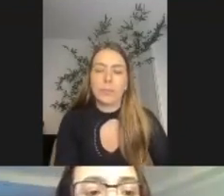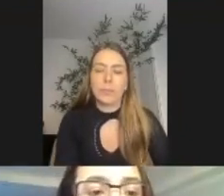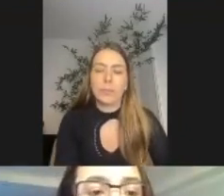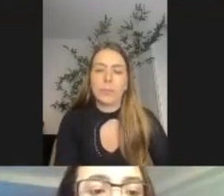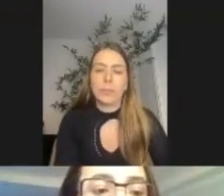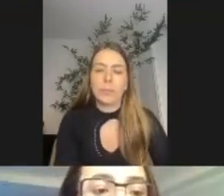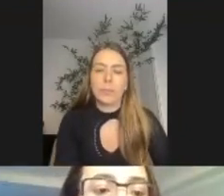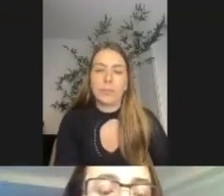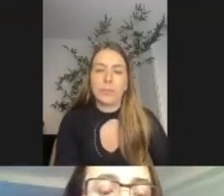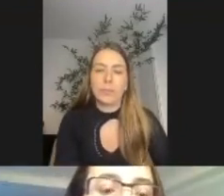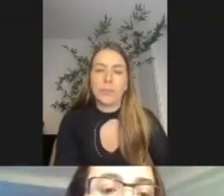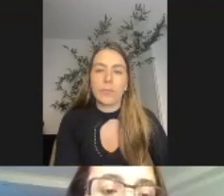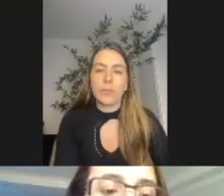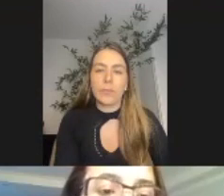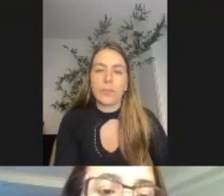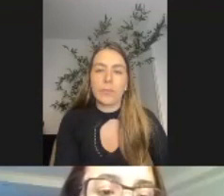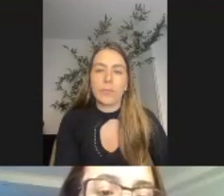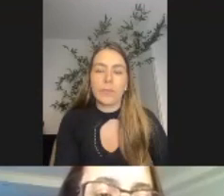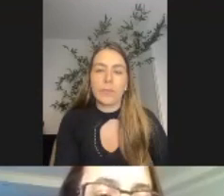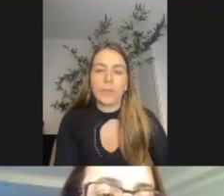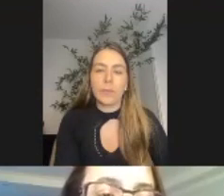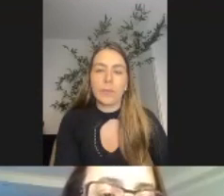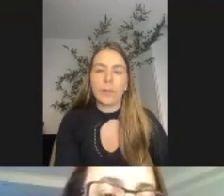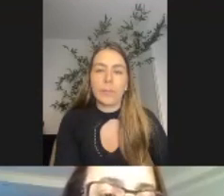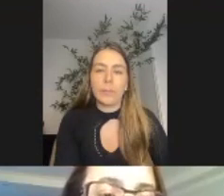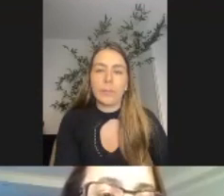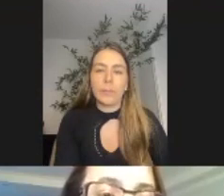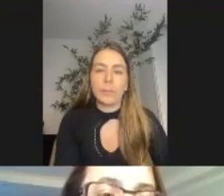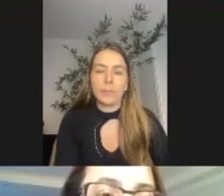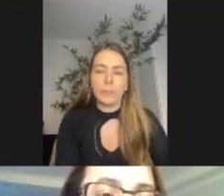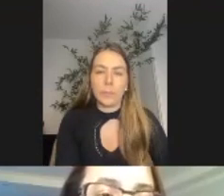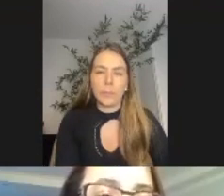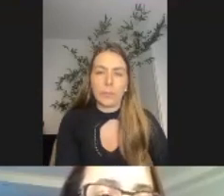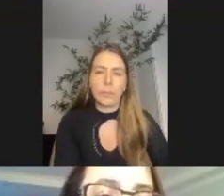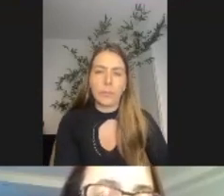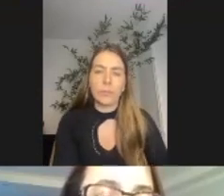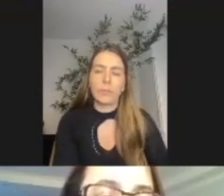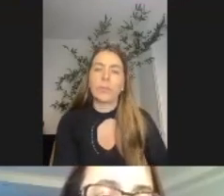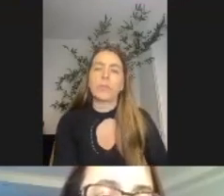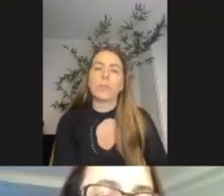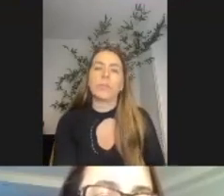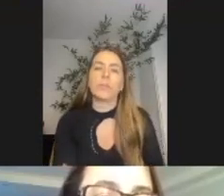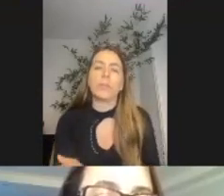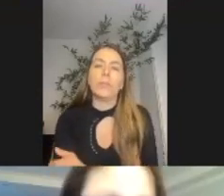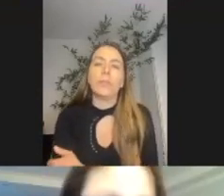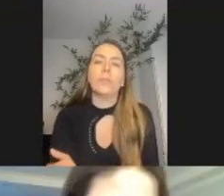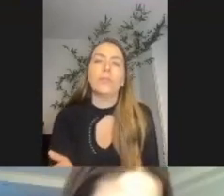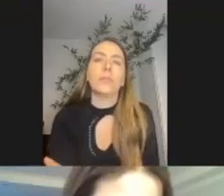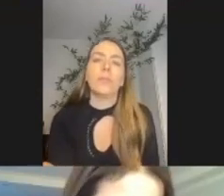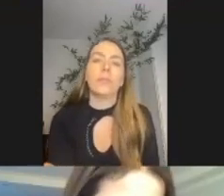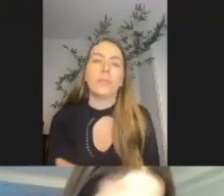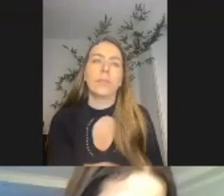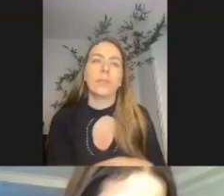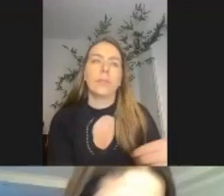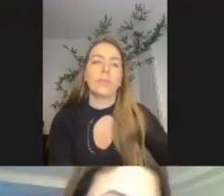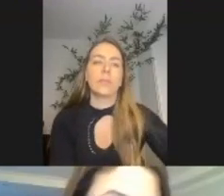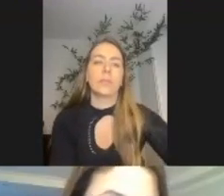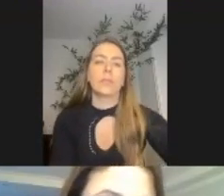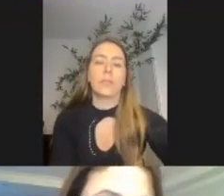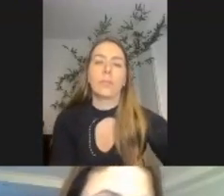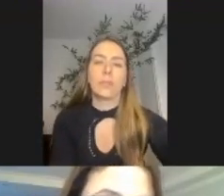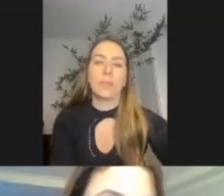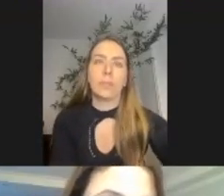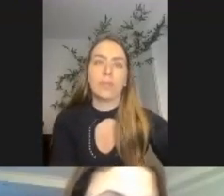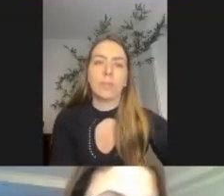De histórias inspiradoras. Então, se você pretende produzir refeições para venda, você precisa também ter, né, a